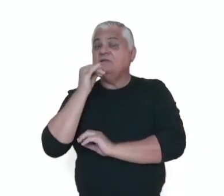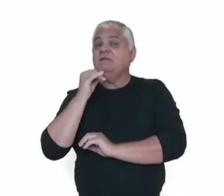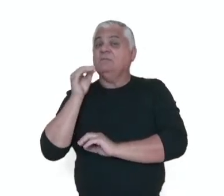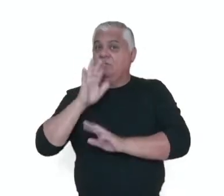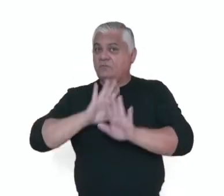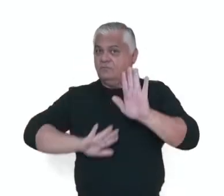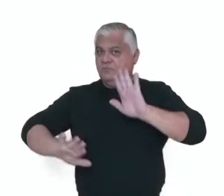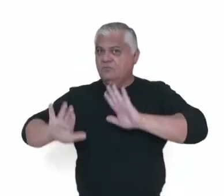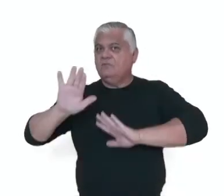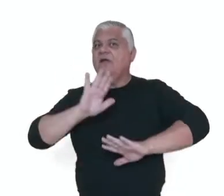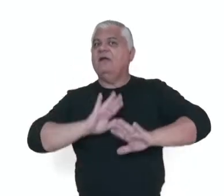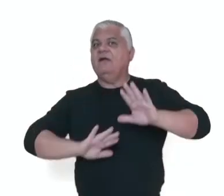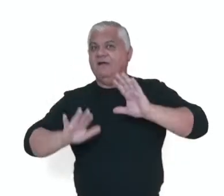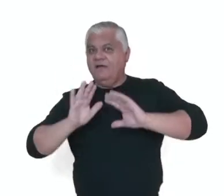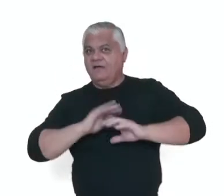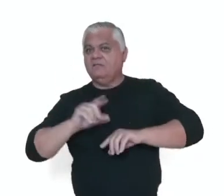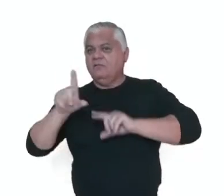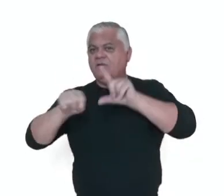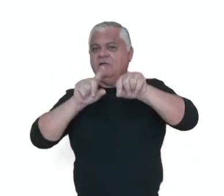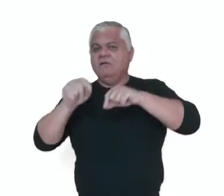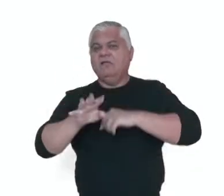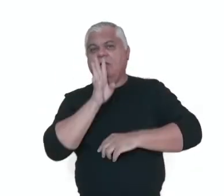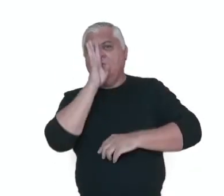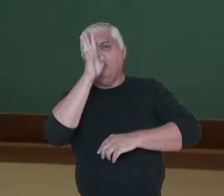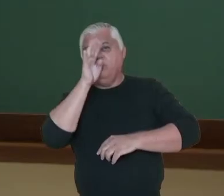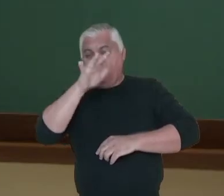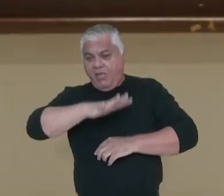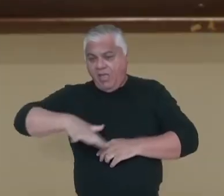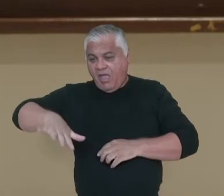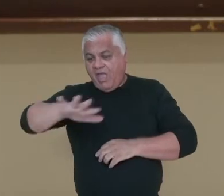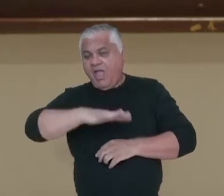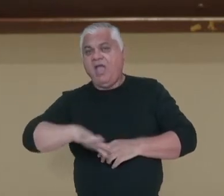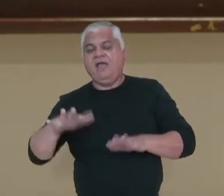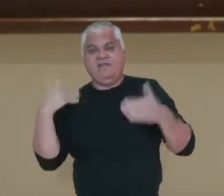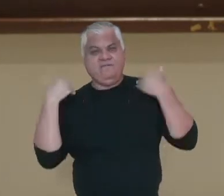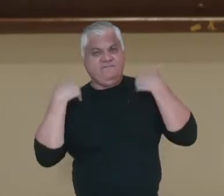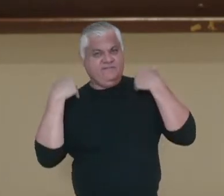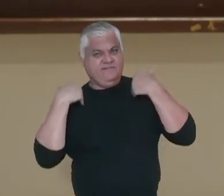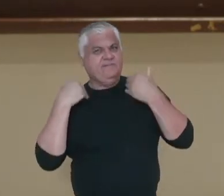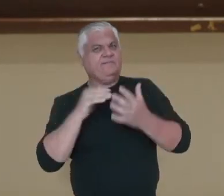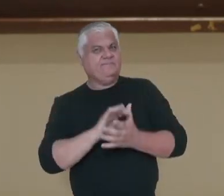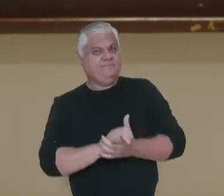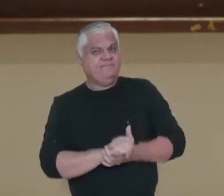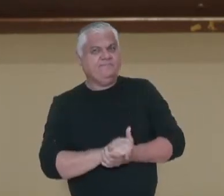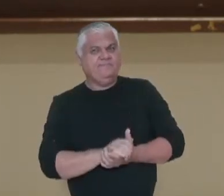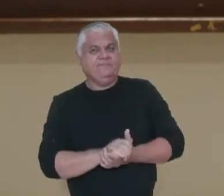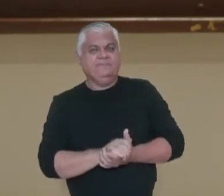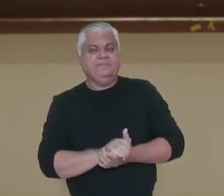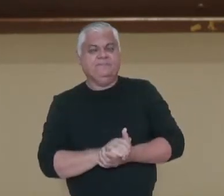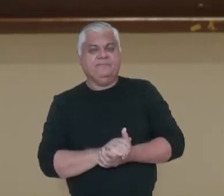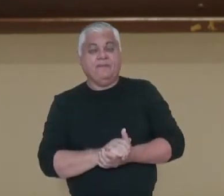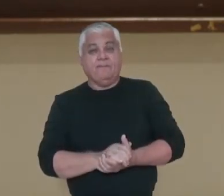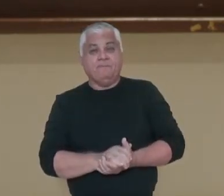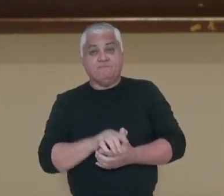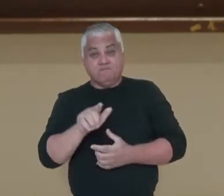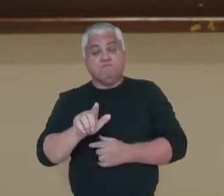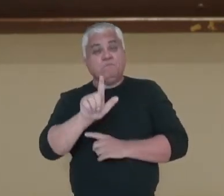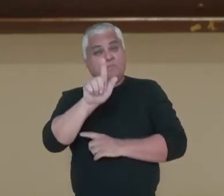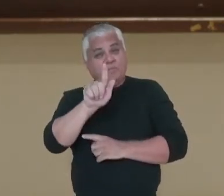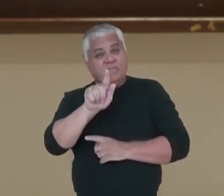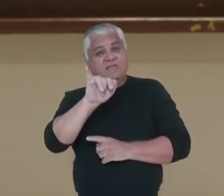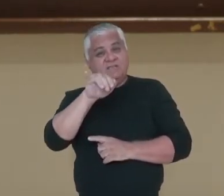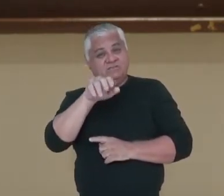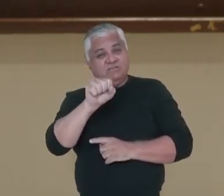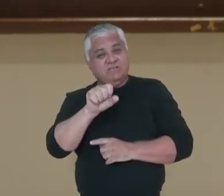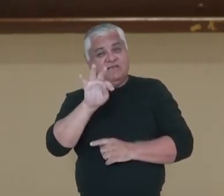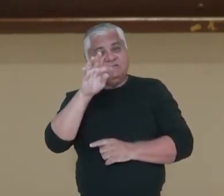do universo desse elemento da educação física. Então, o que nós entendemos com isso? A ginástica, ela pode ter um